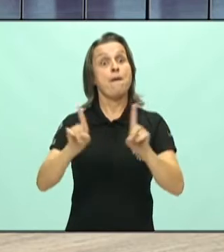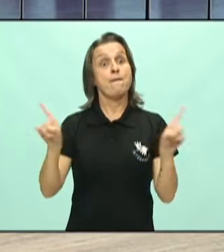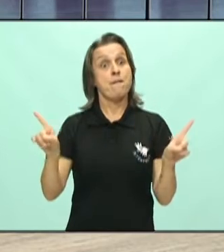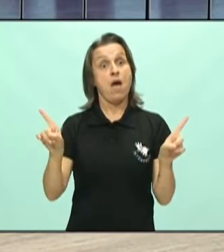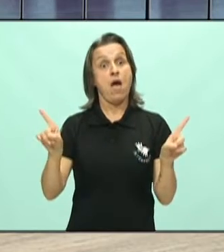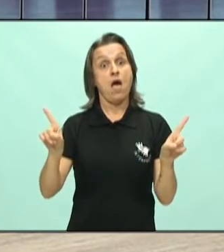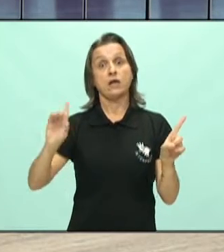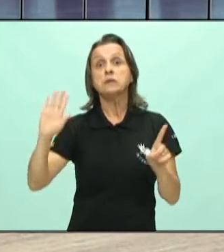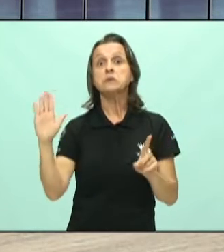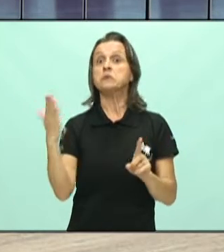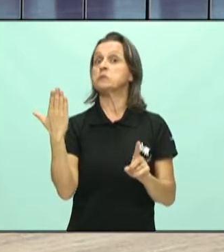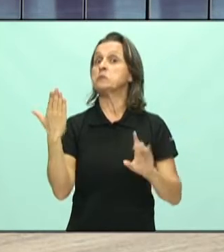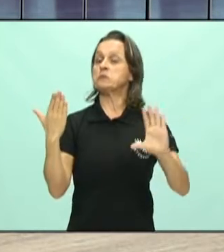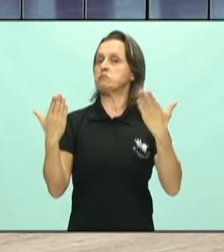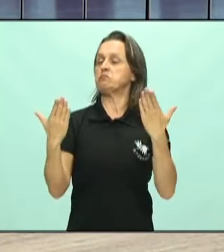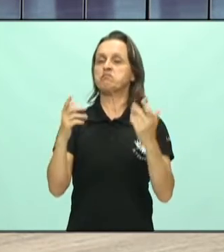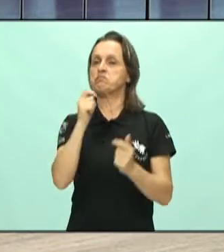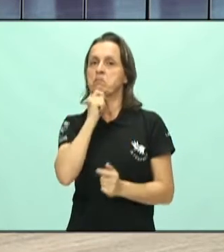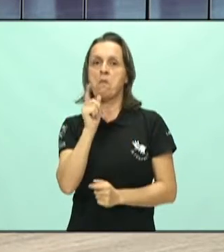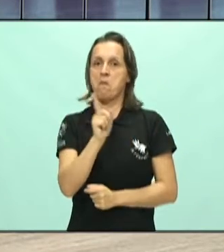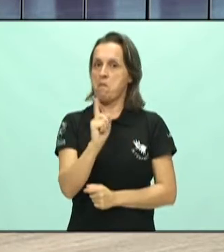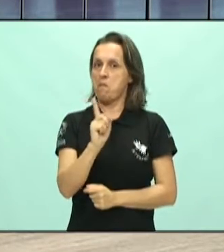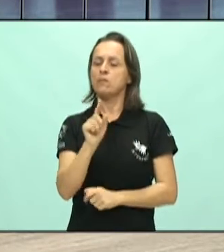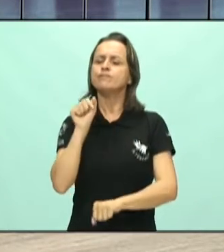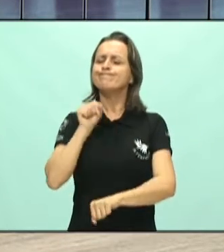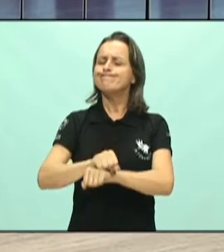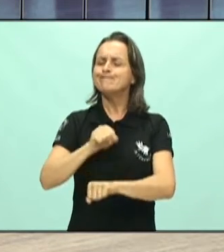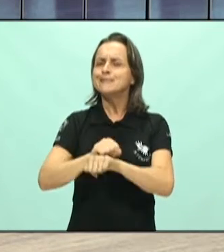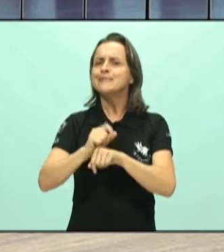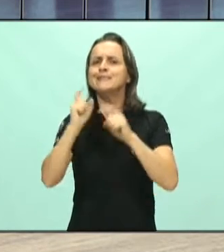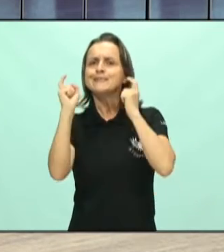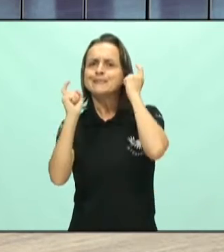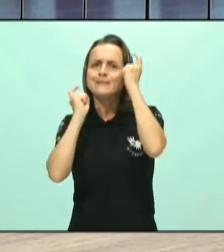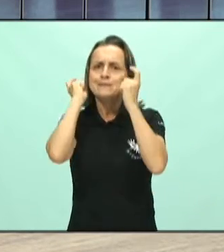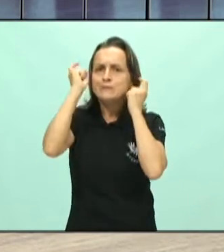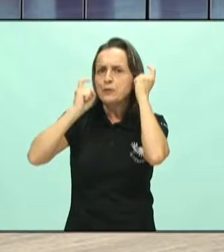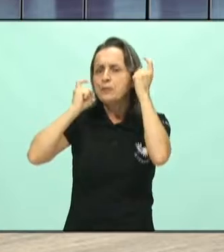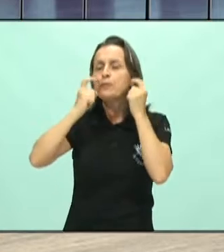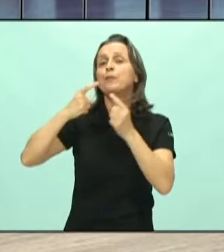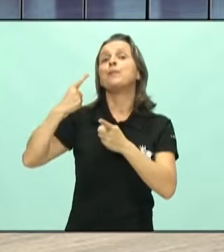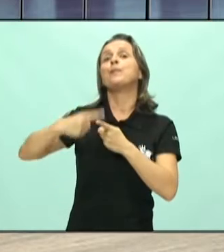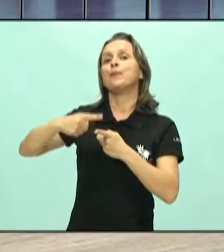publicado. E por que nós aguardamos com muita apreensão? E por quê?